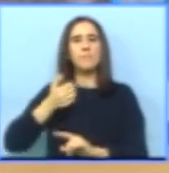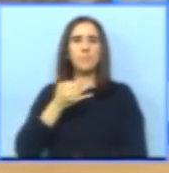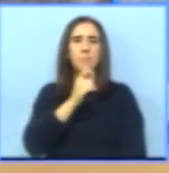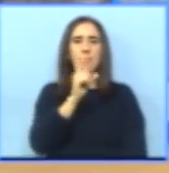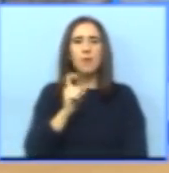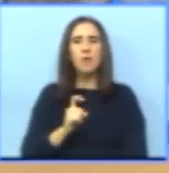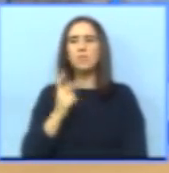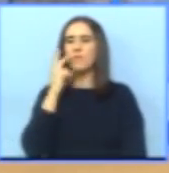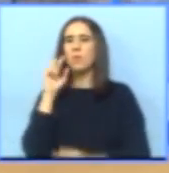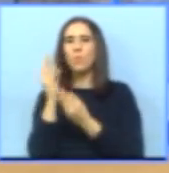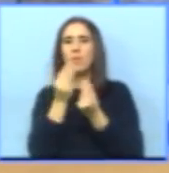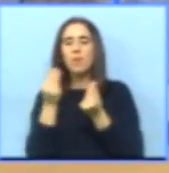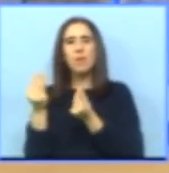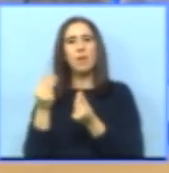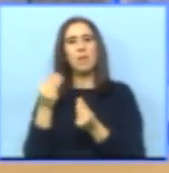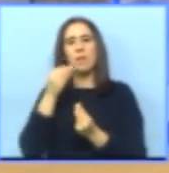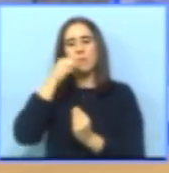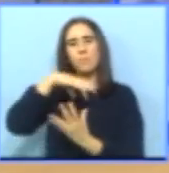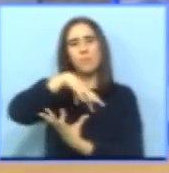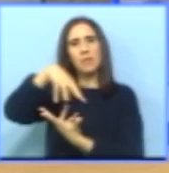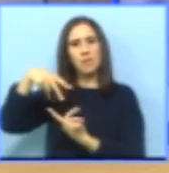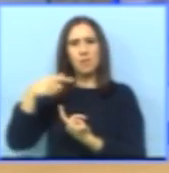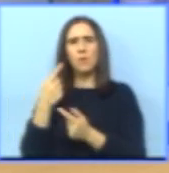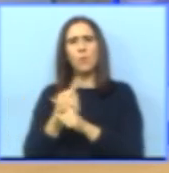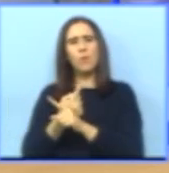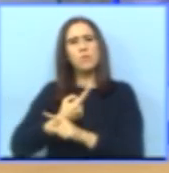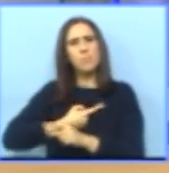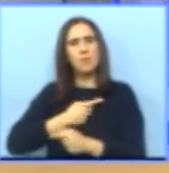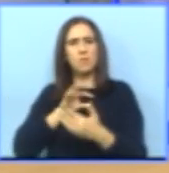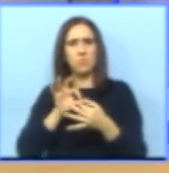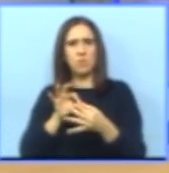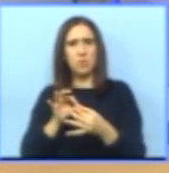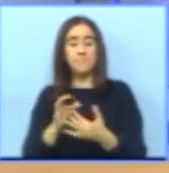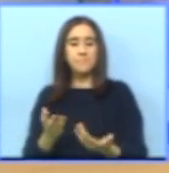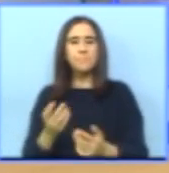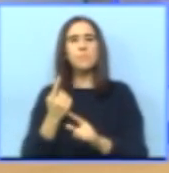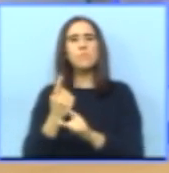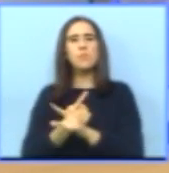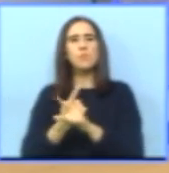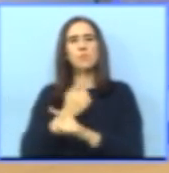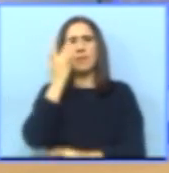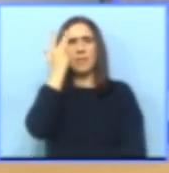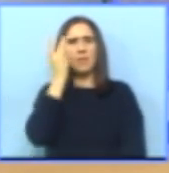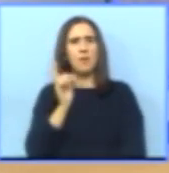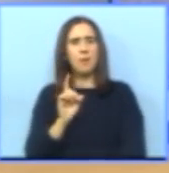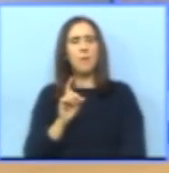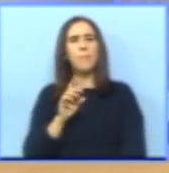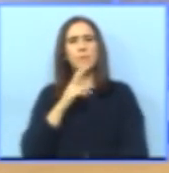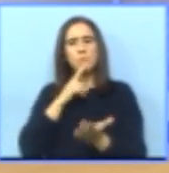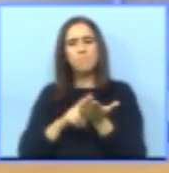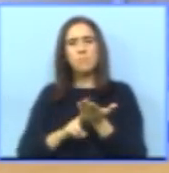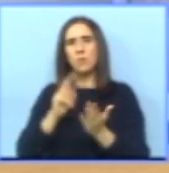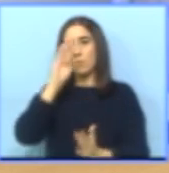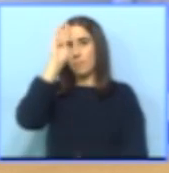paz, a qualidade de vida no planeta, etc. Coisas que nos deviam, de facto, unir. As coisas não estão fáceis, mas a voz do